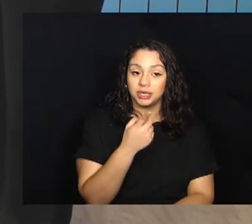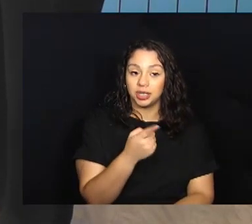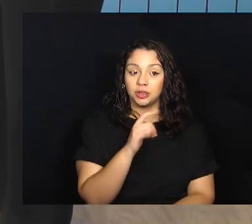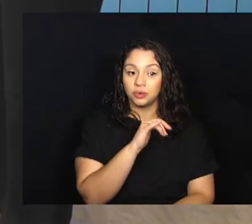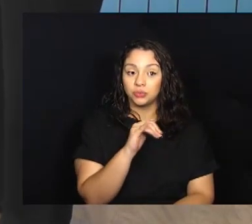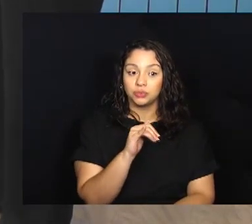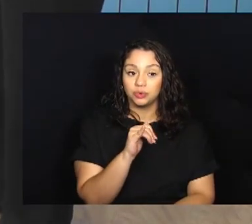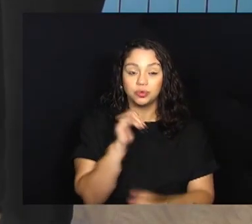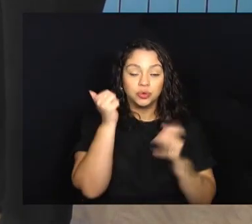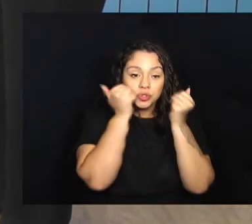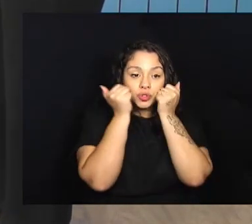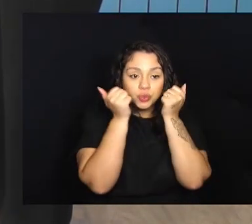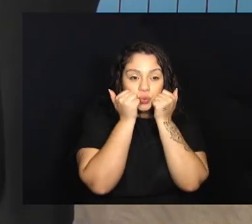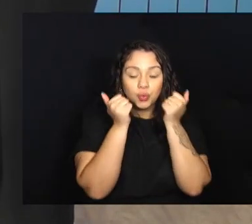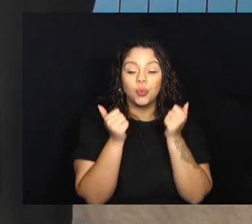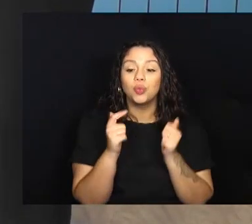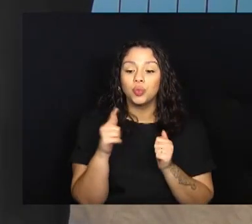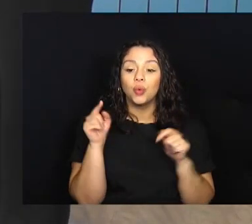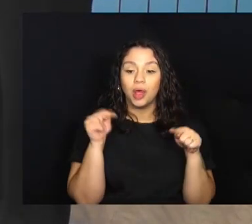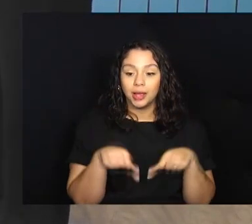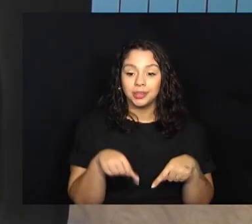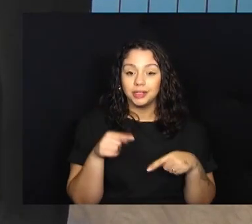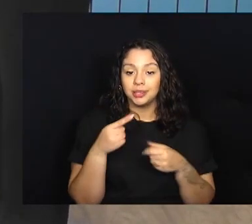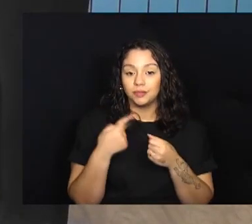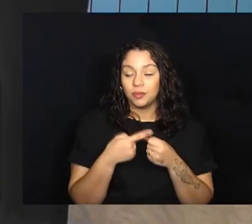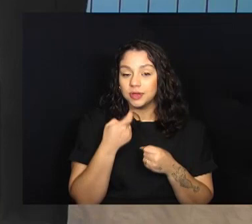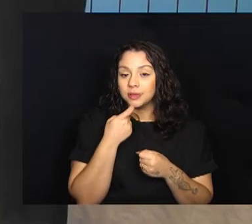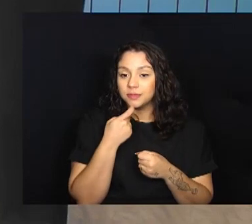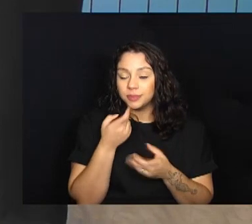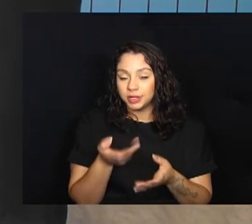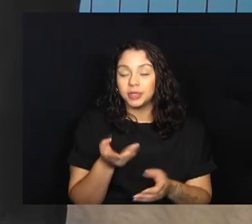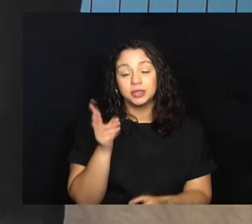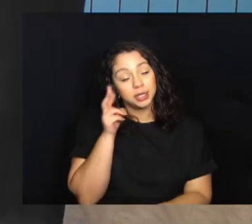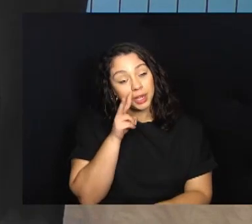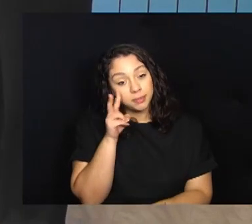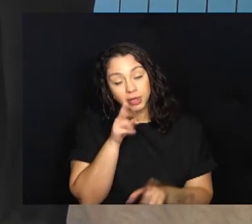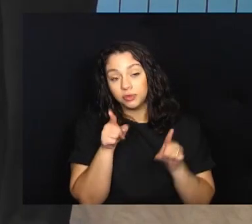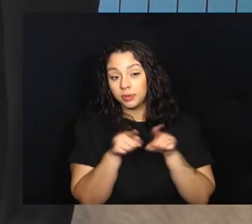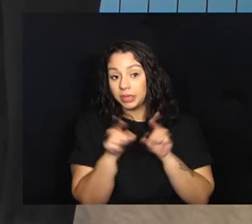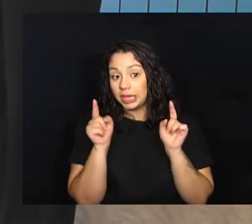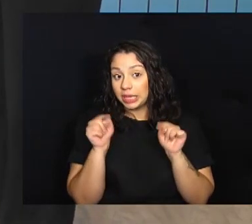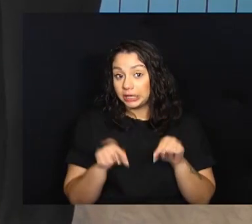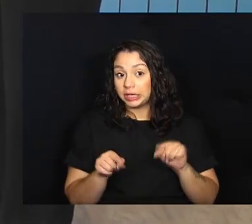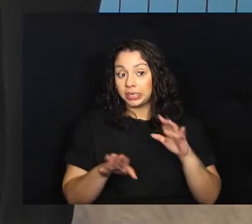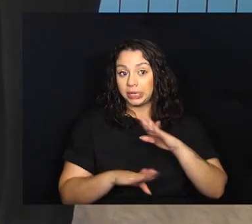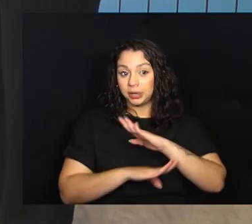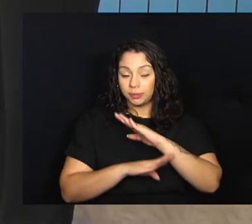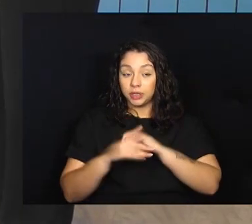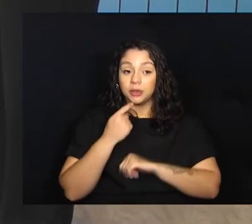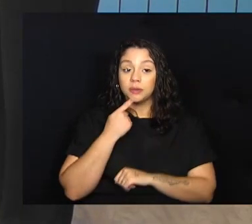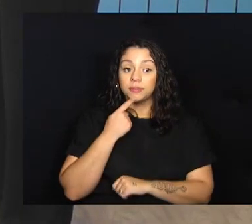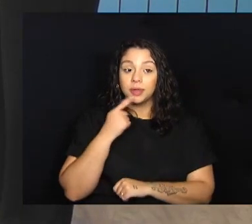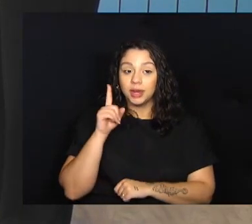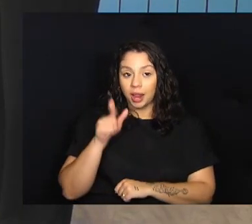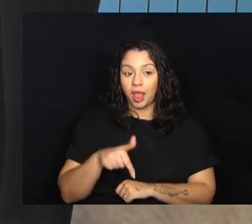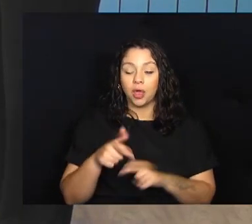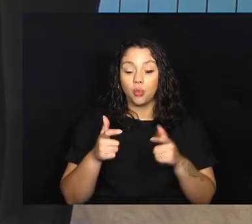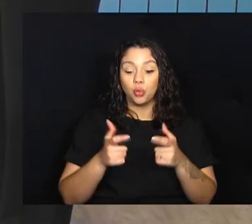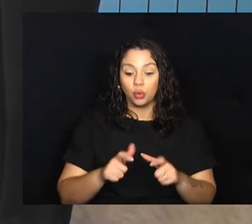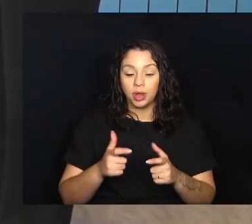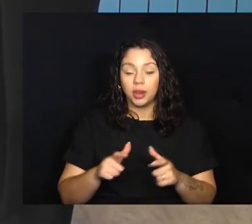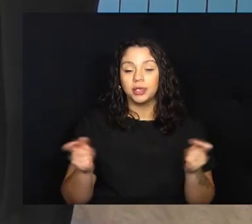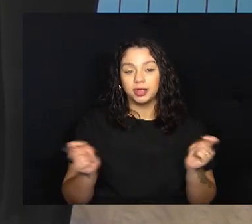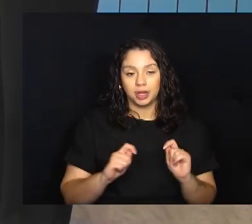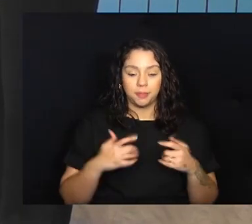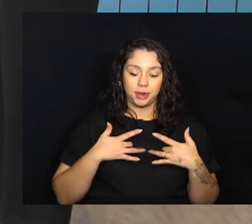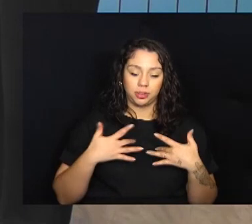campanha do agasalho aqui no município de Campinas. Lembrando que a Câmara de Campinas é um ponto de arrecadação. Mina